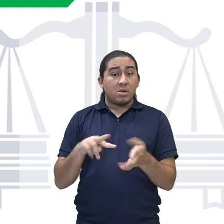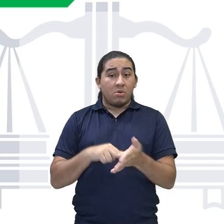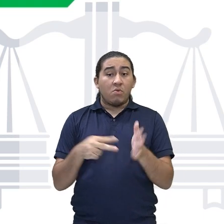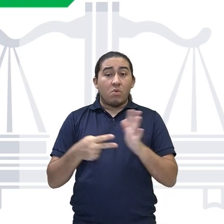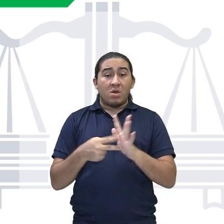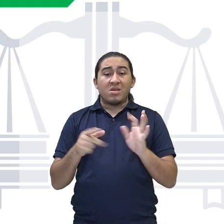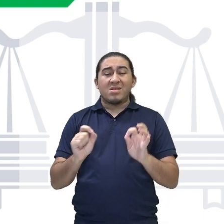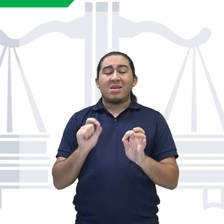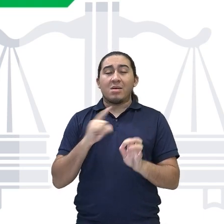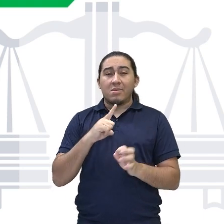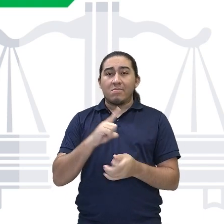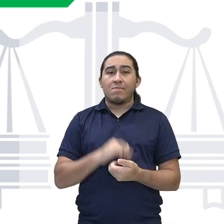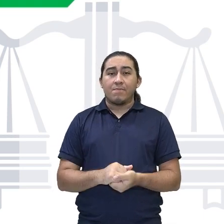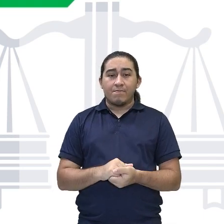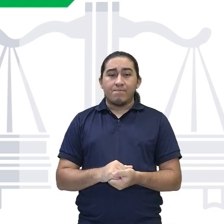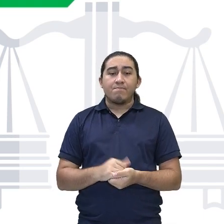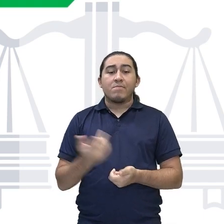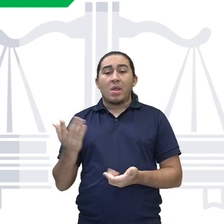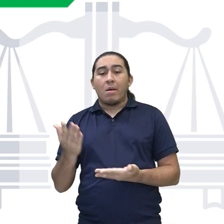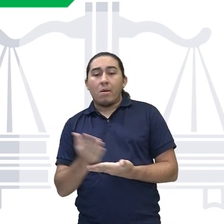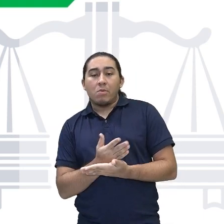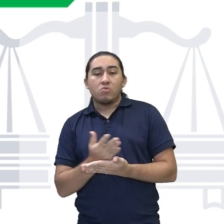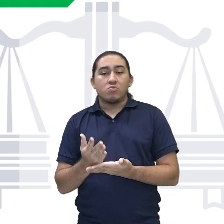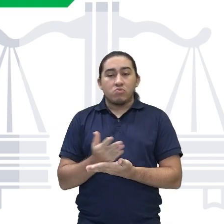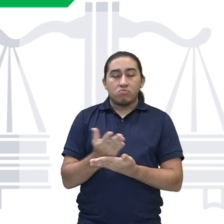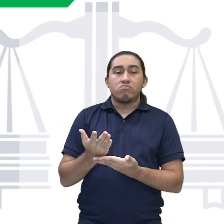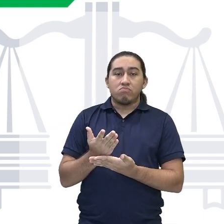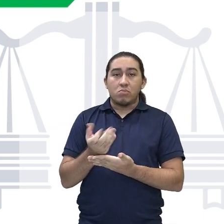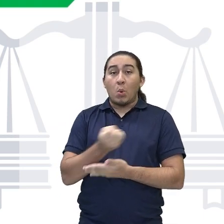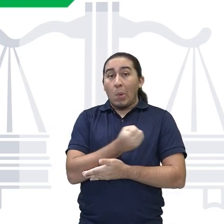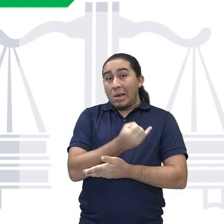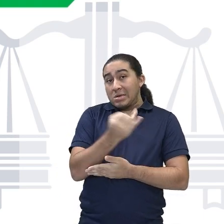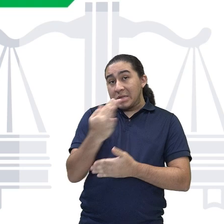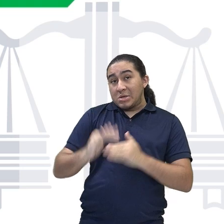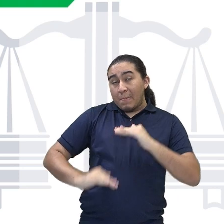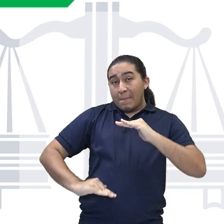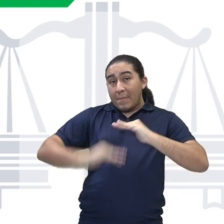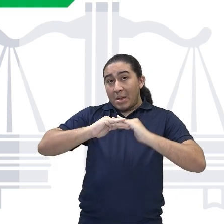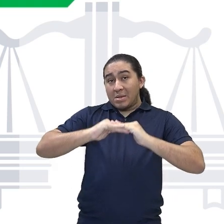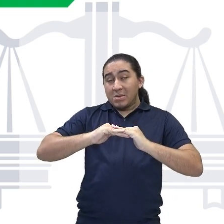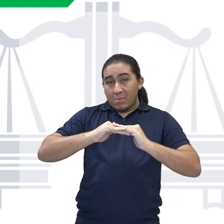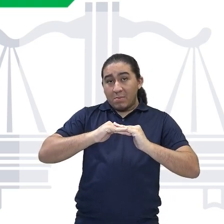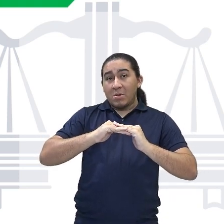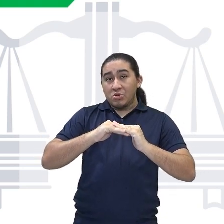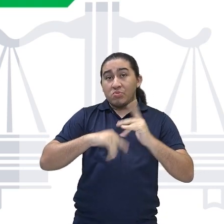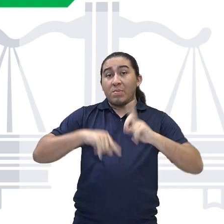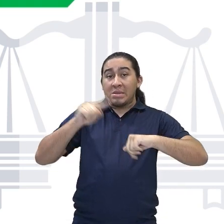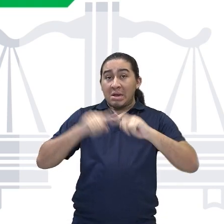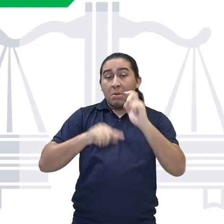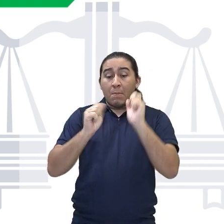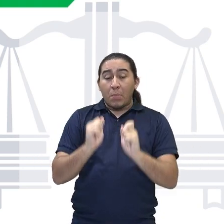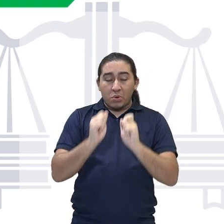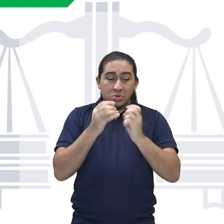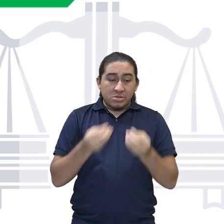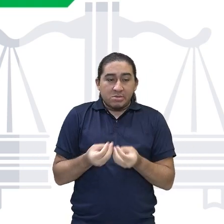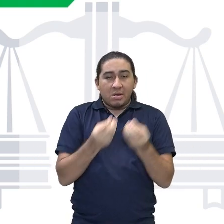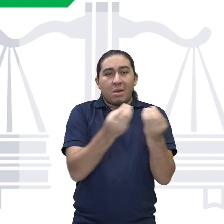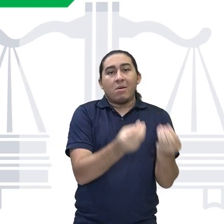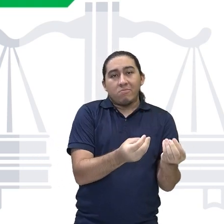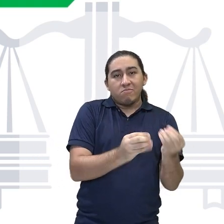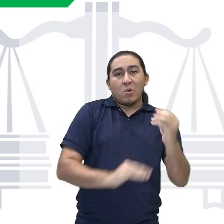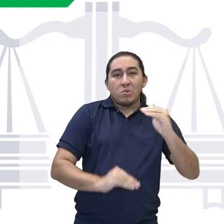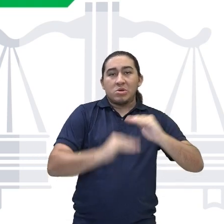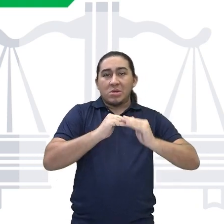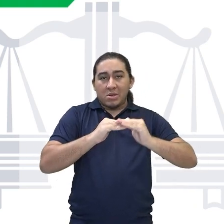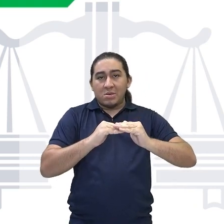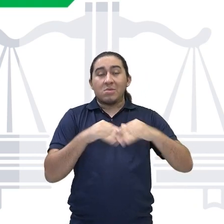limite físico dentro do estoque, né? A gente tem um limite máximo de antenas que a gente pode dispor, um limite máximo de